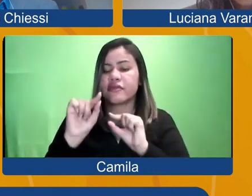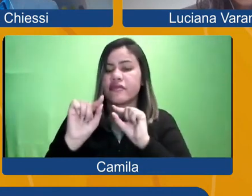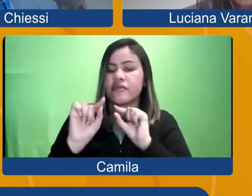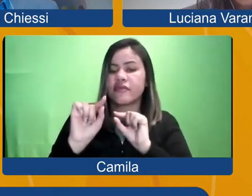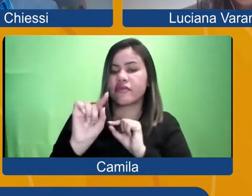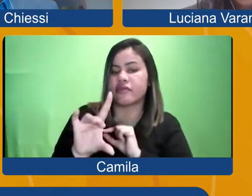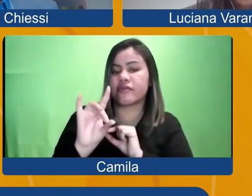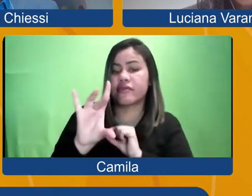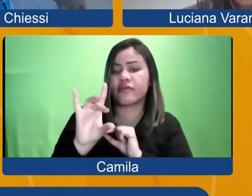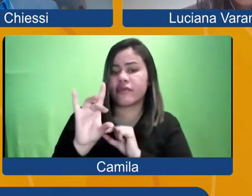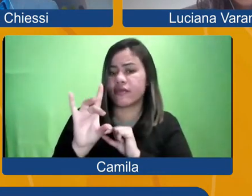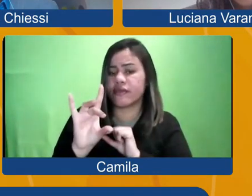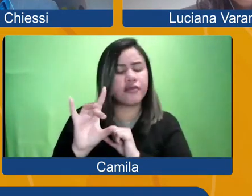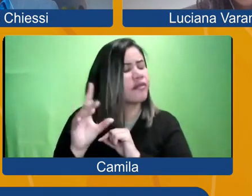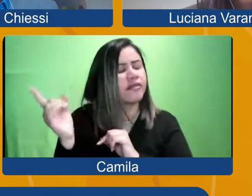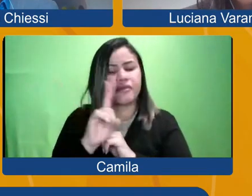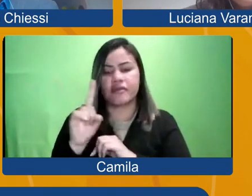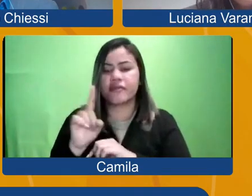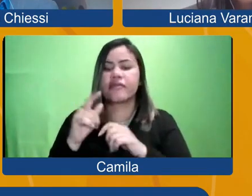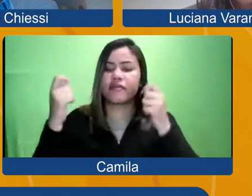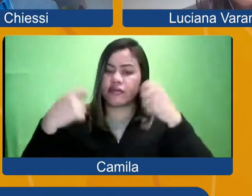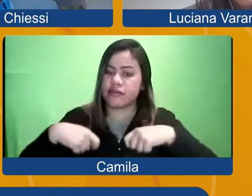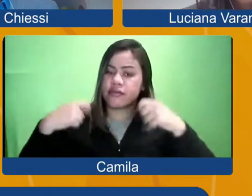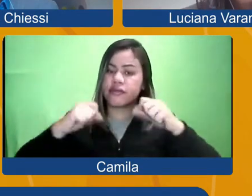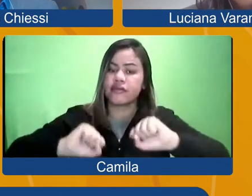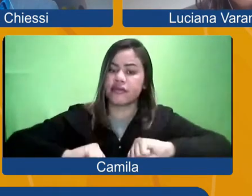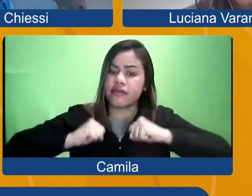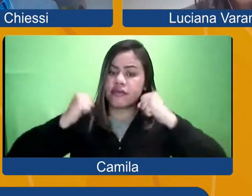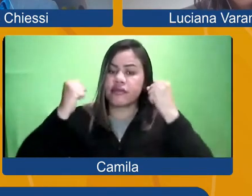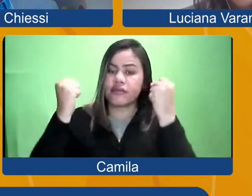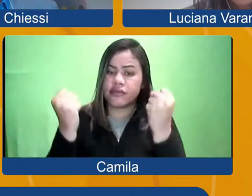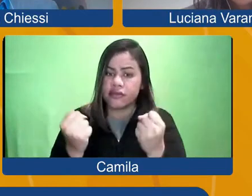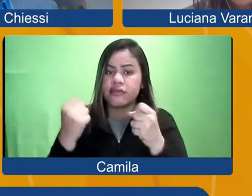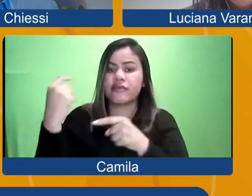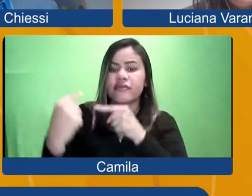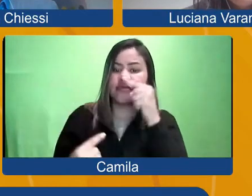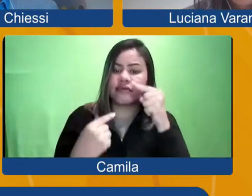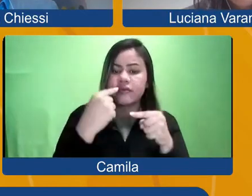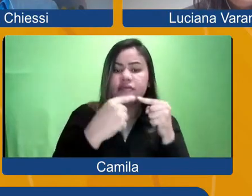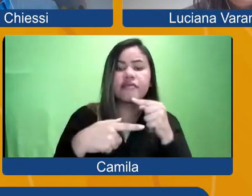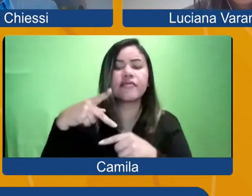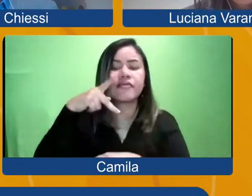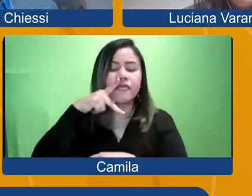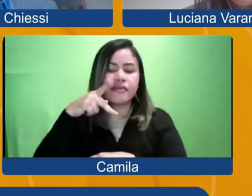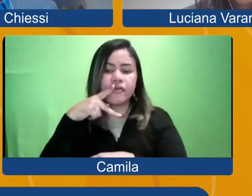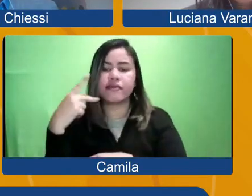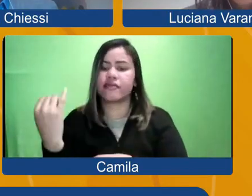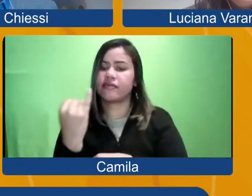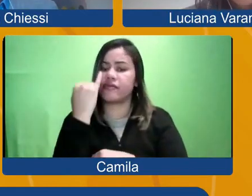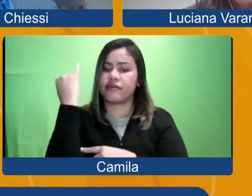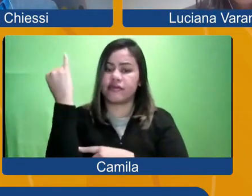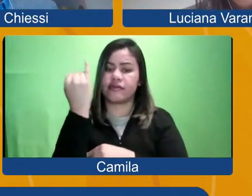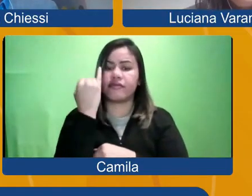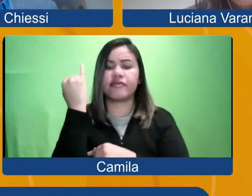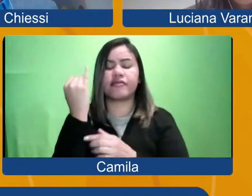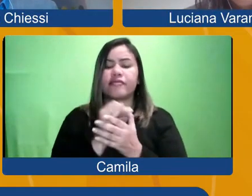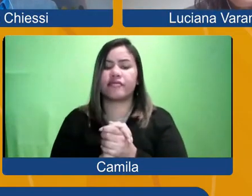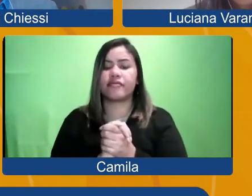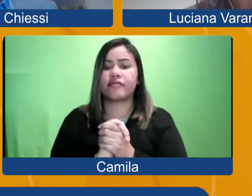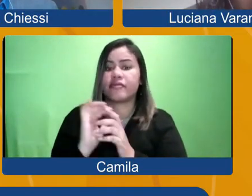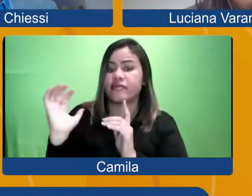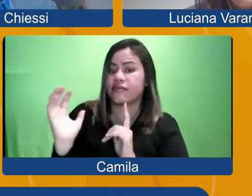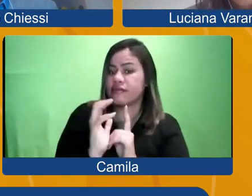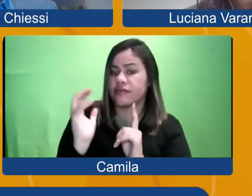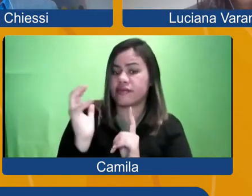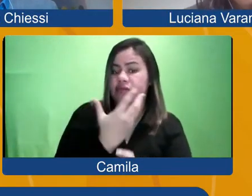importante a mobilização, a participação, né, dos debates políticos sobre isso, a pressão, né, para que os